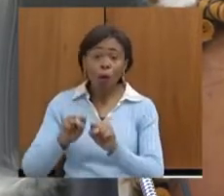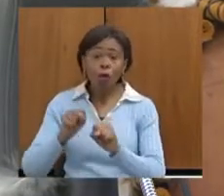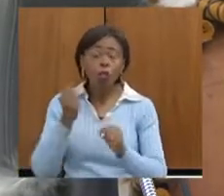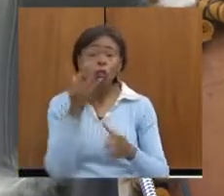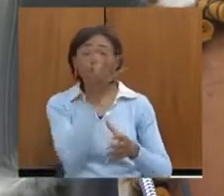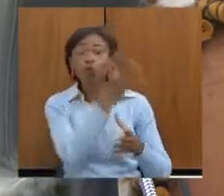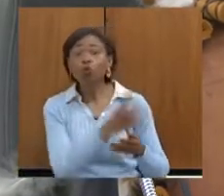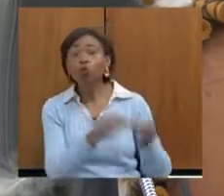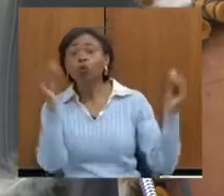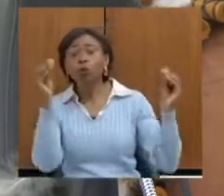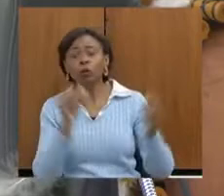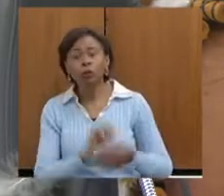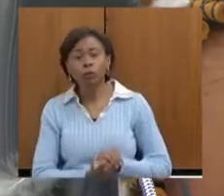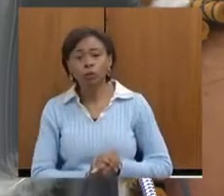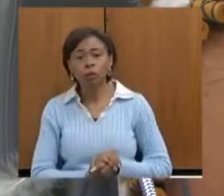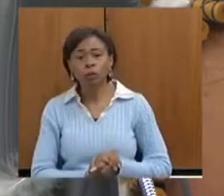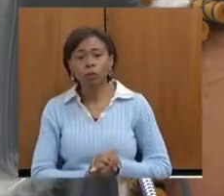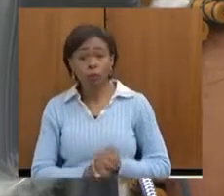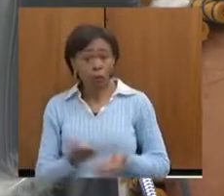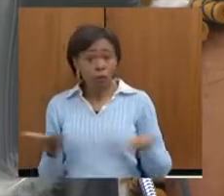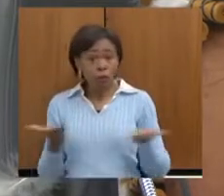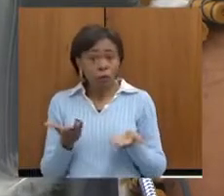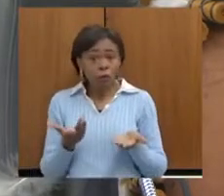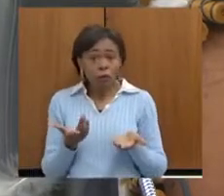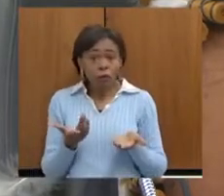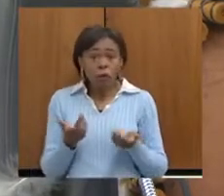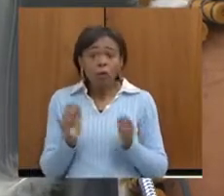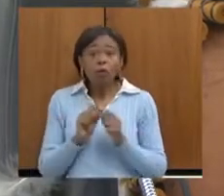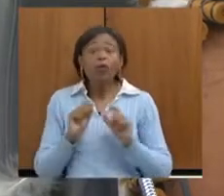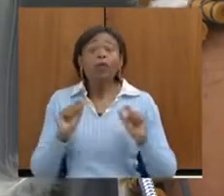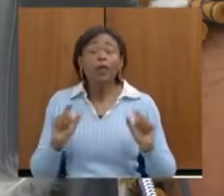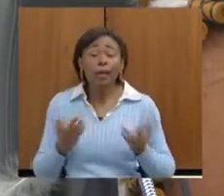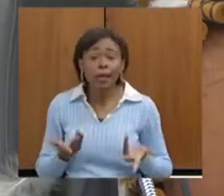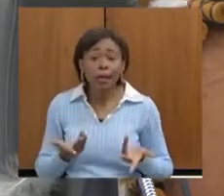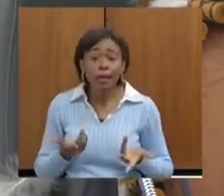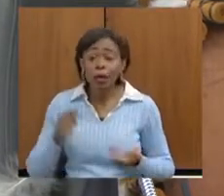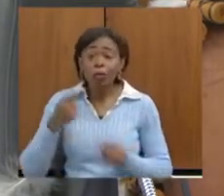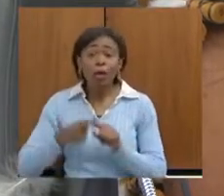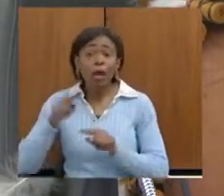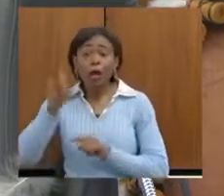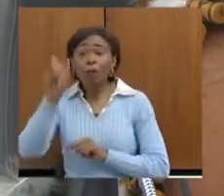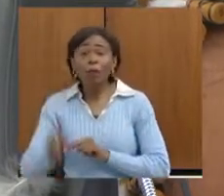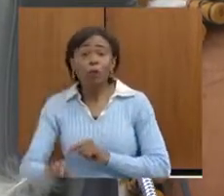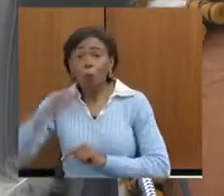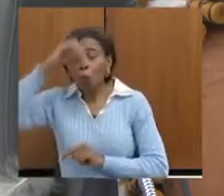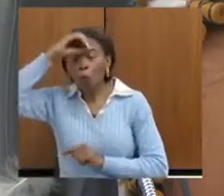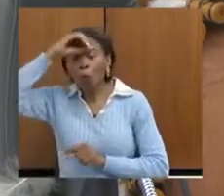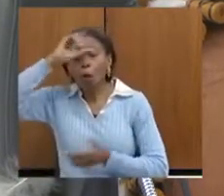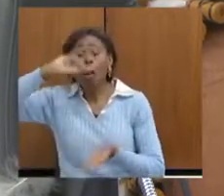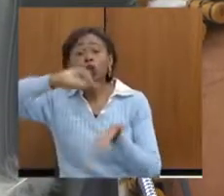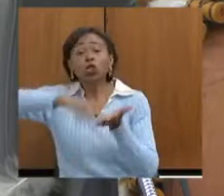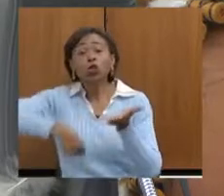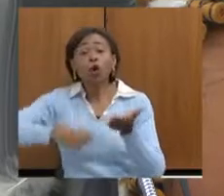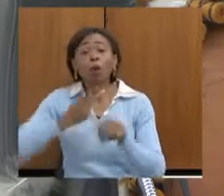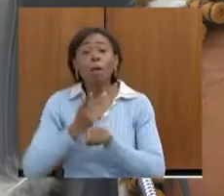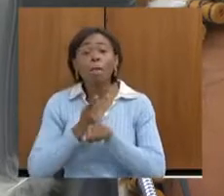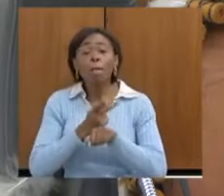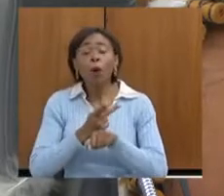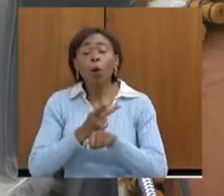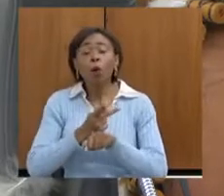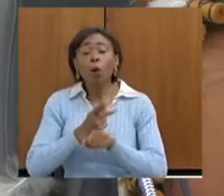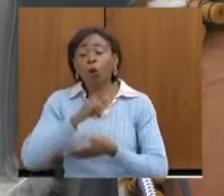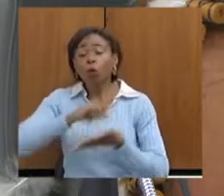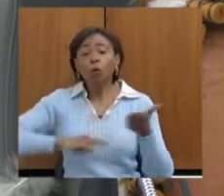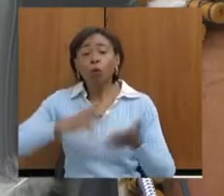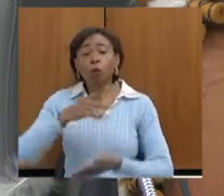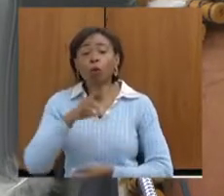agora coletivamente não podemos fazer nada porque ele assinou uma procuração para advogado que ele não conhece de Angelim como é que nós vamos mudar essa pessoa